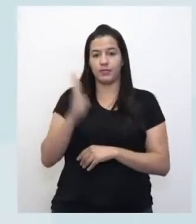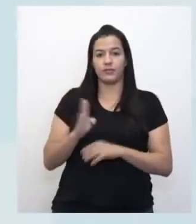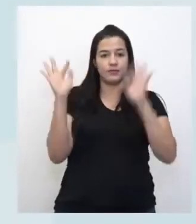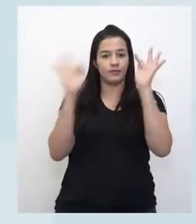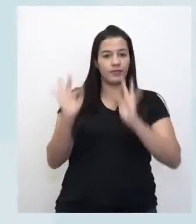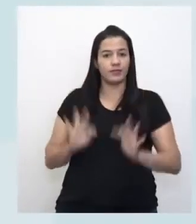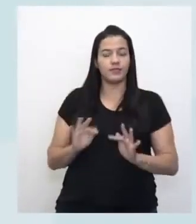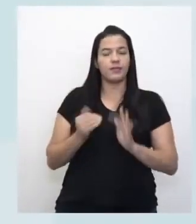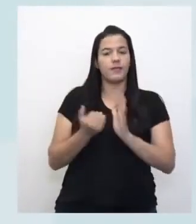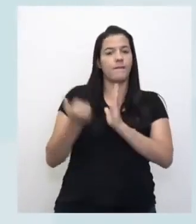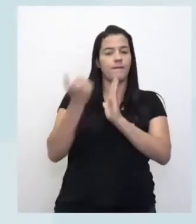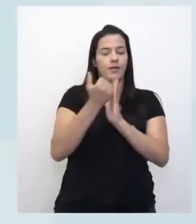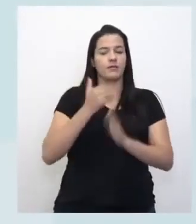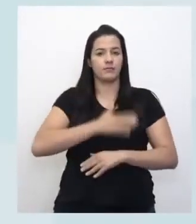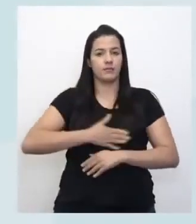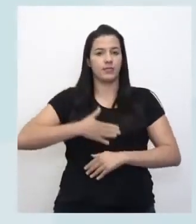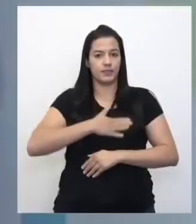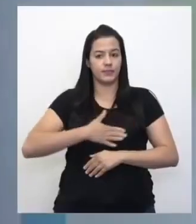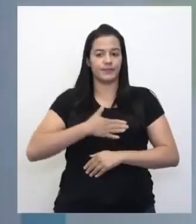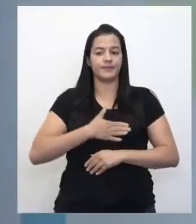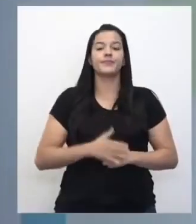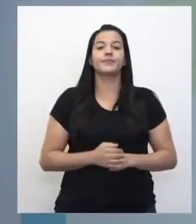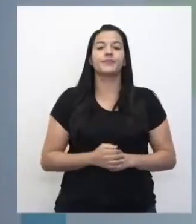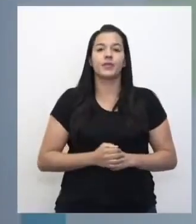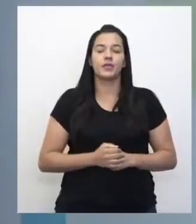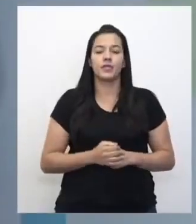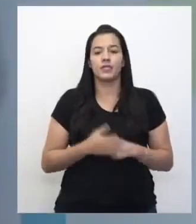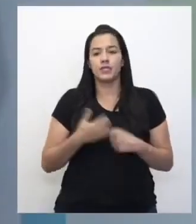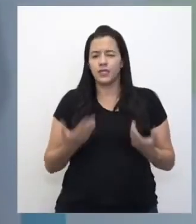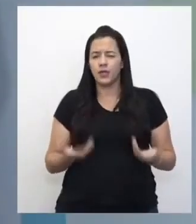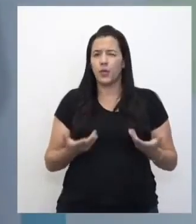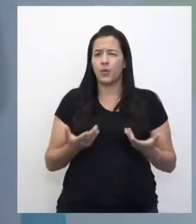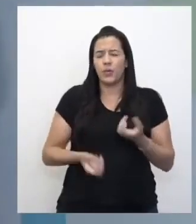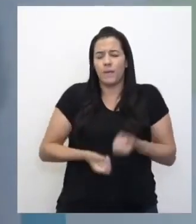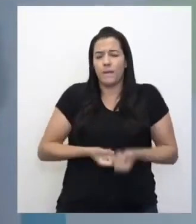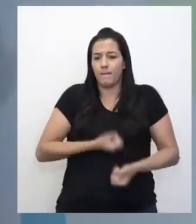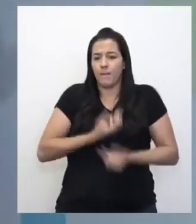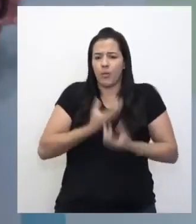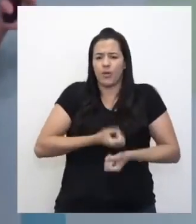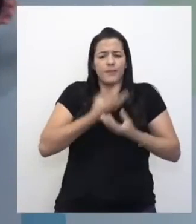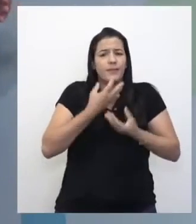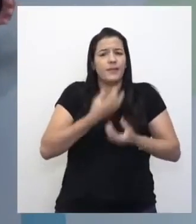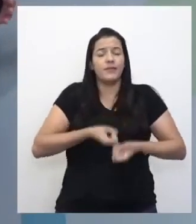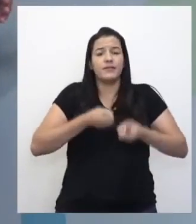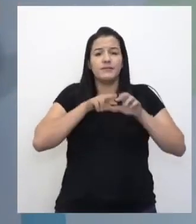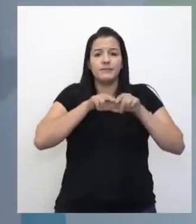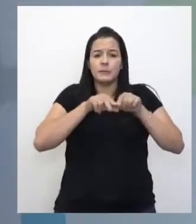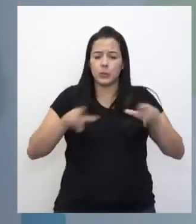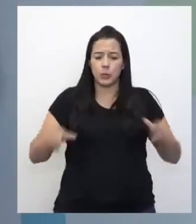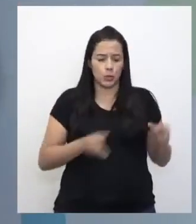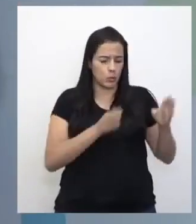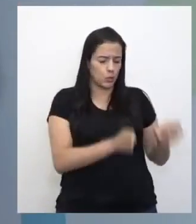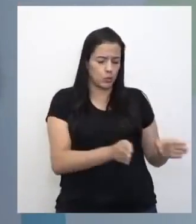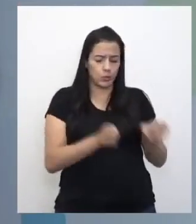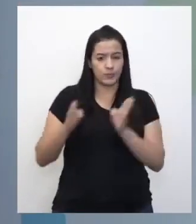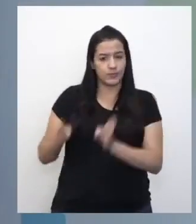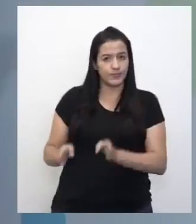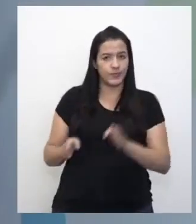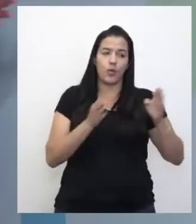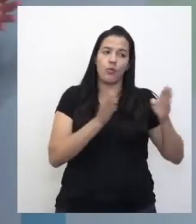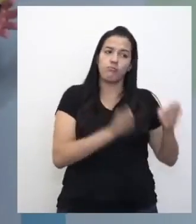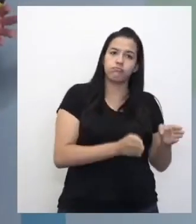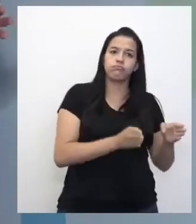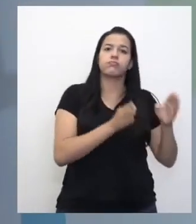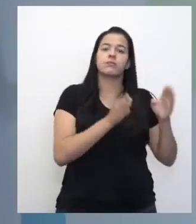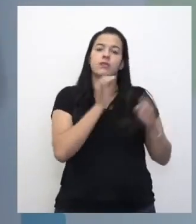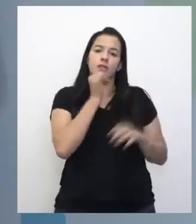e mais prazer. Ou seja, o poema se estabelece a partir da estrutura de 2 espaços. Um espaço triste e um espaço